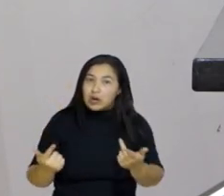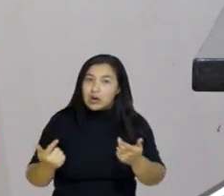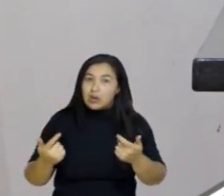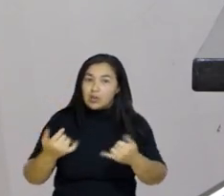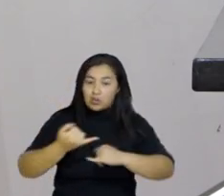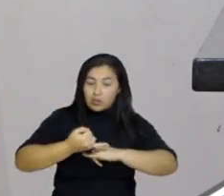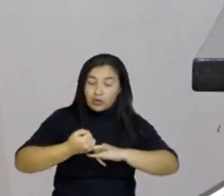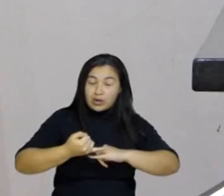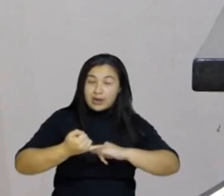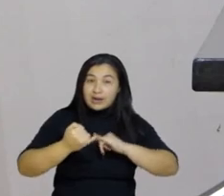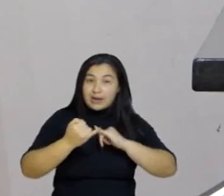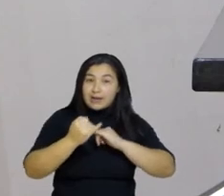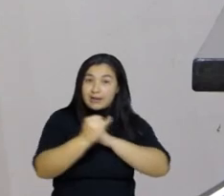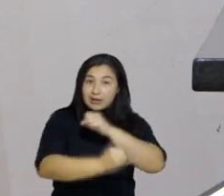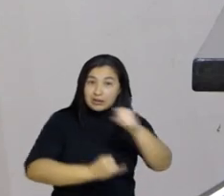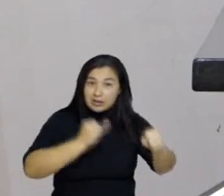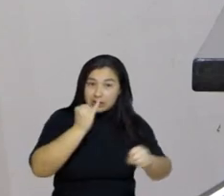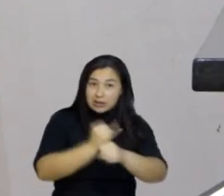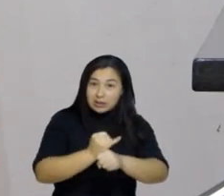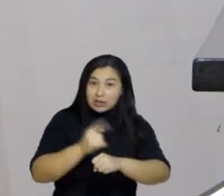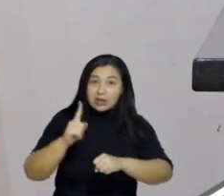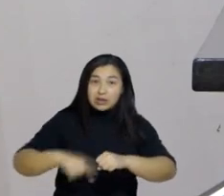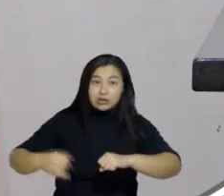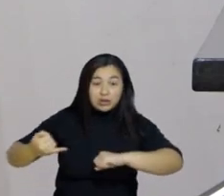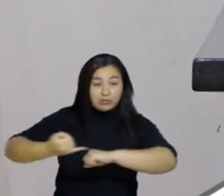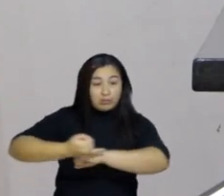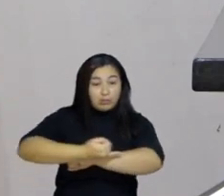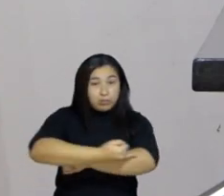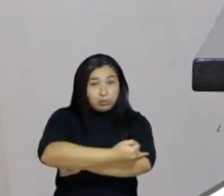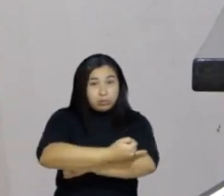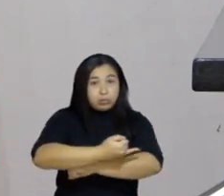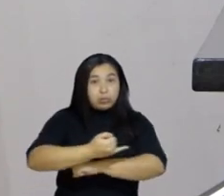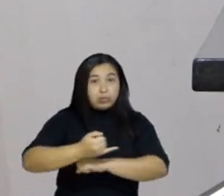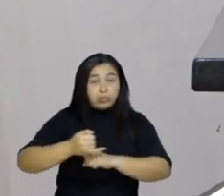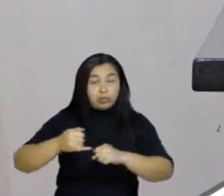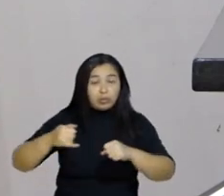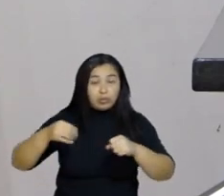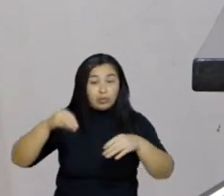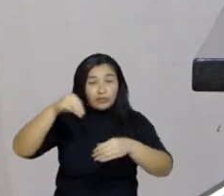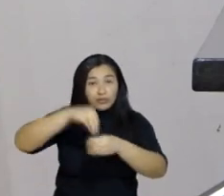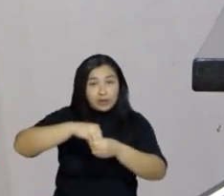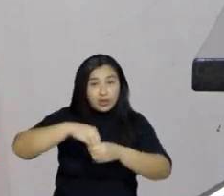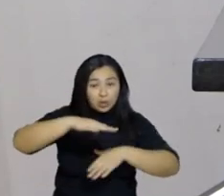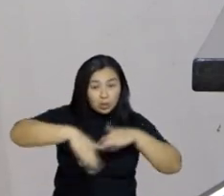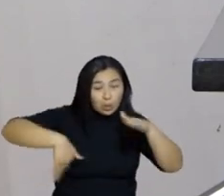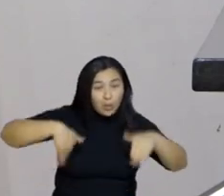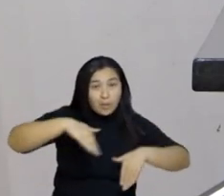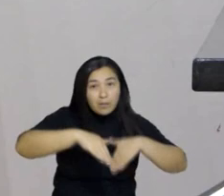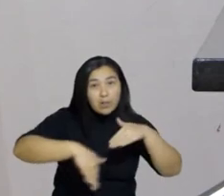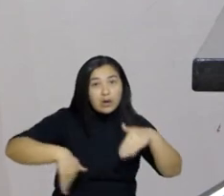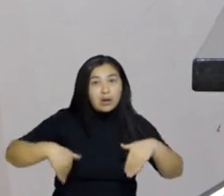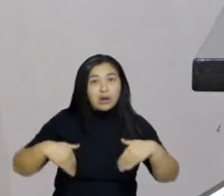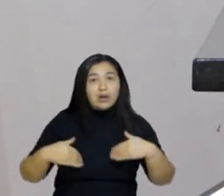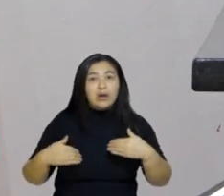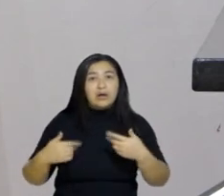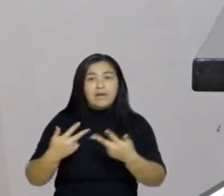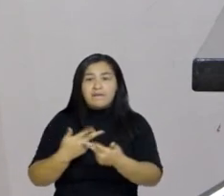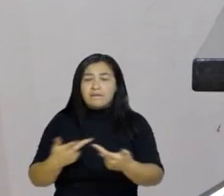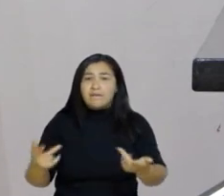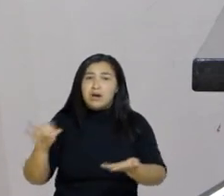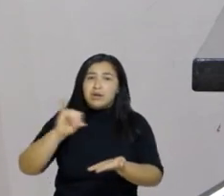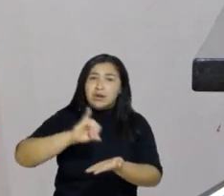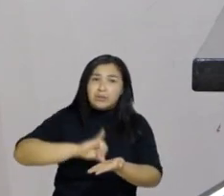os nossos recursos vivos, pesqueiros, todas as nossas principais capitais, o